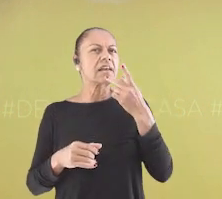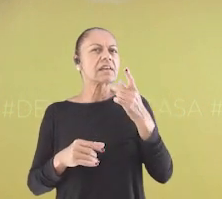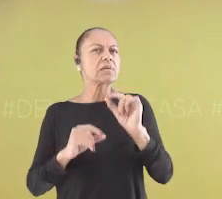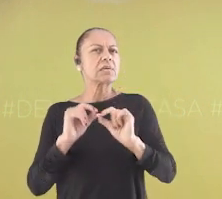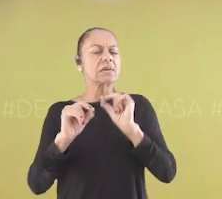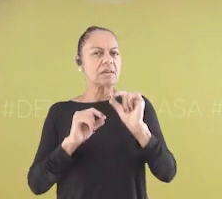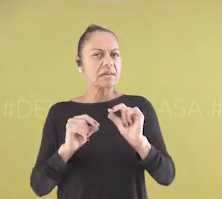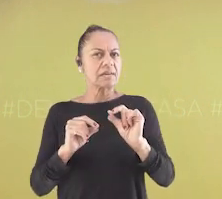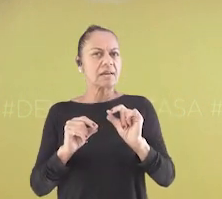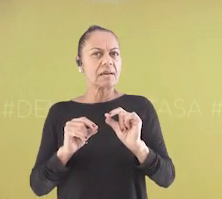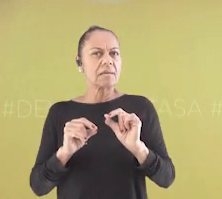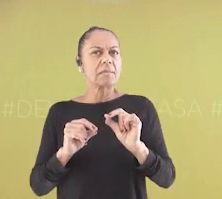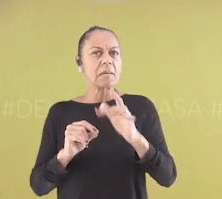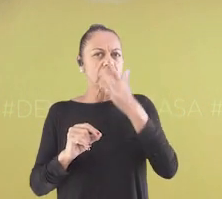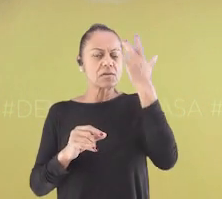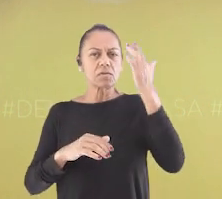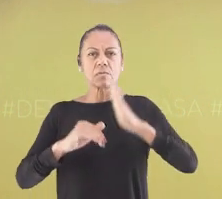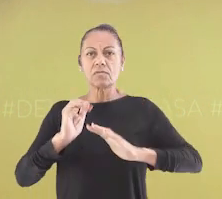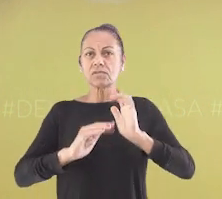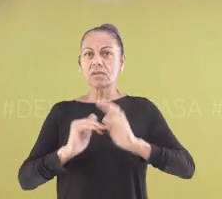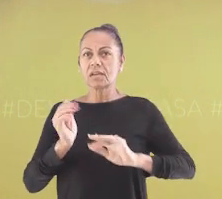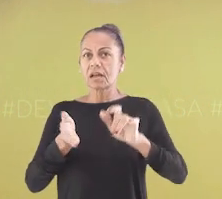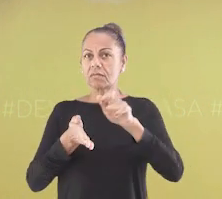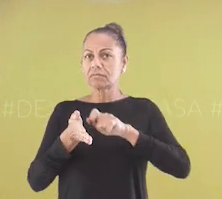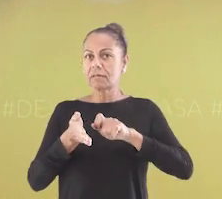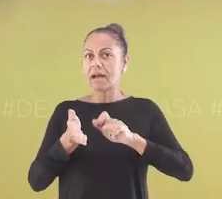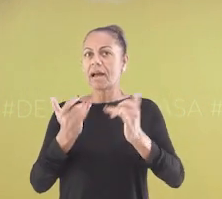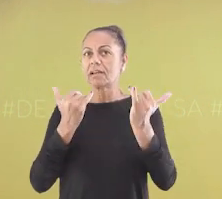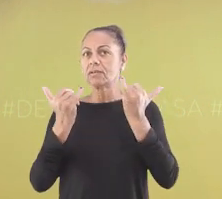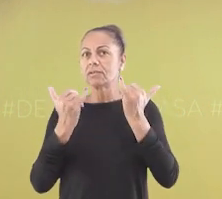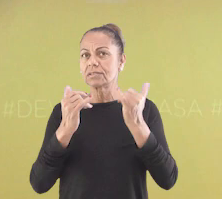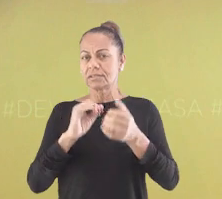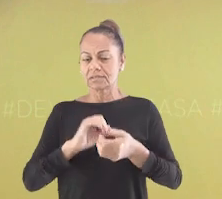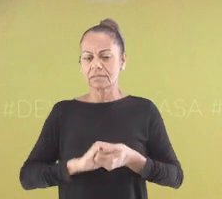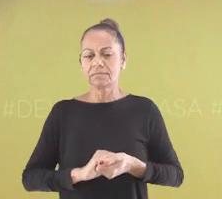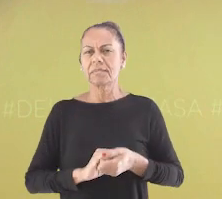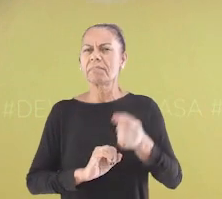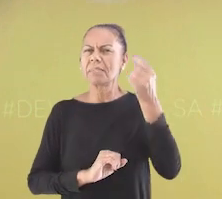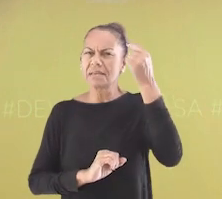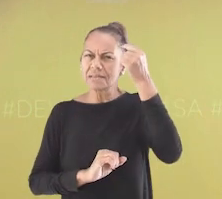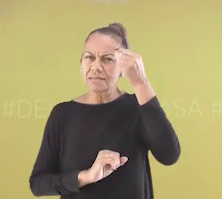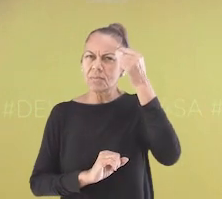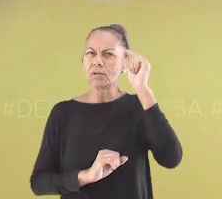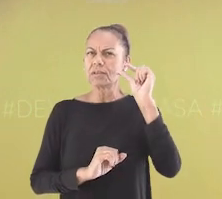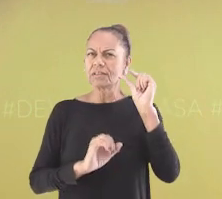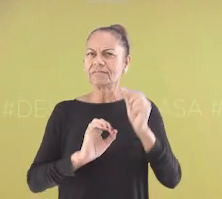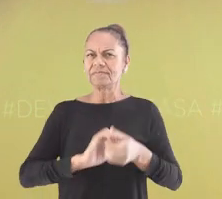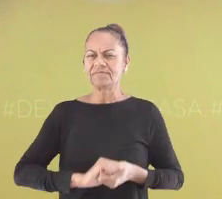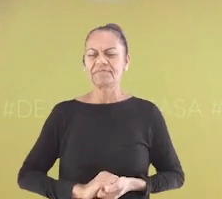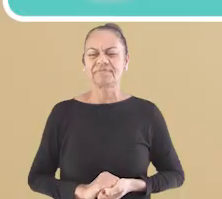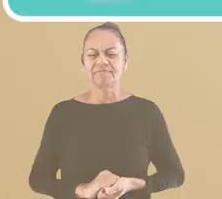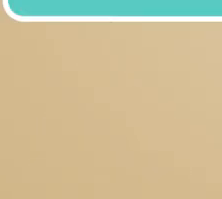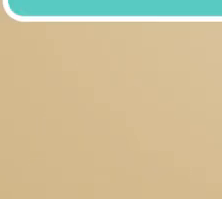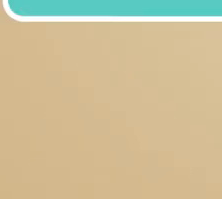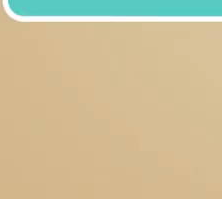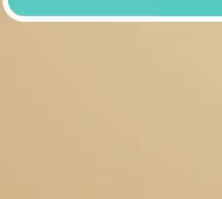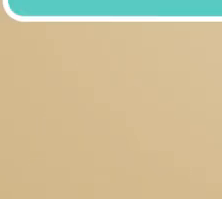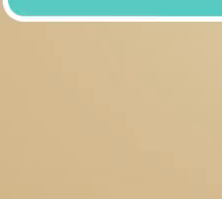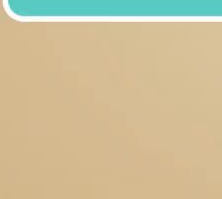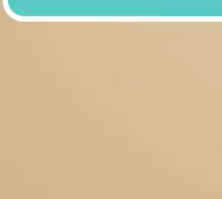alguma informação? O que vocês falariam para o redator dessa notícia? Pensem um pouquinho em casa.